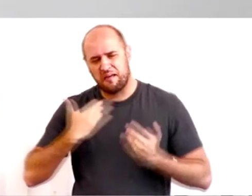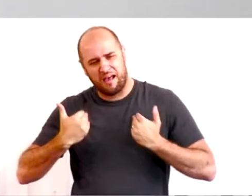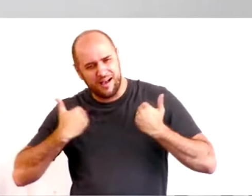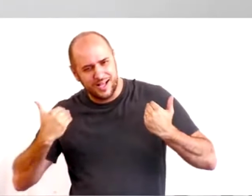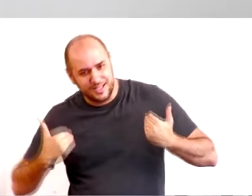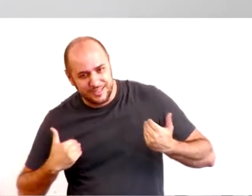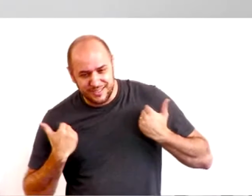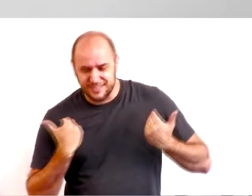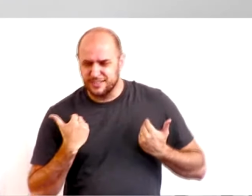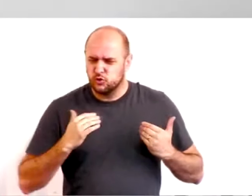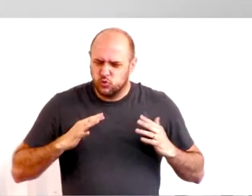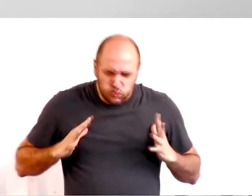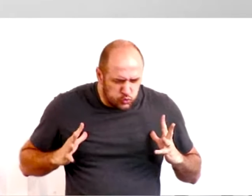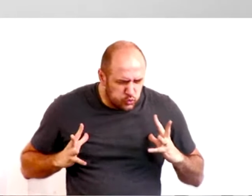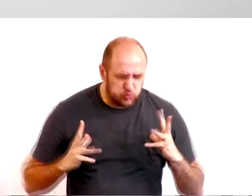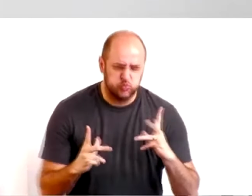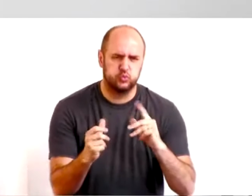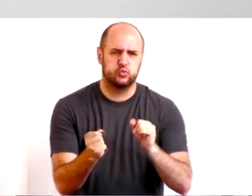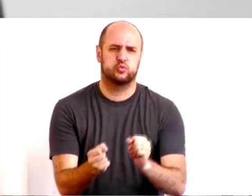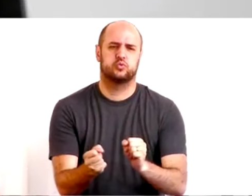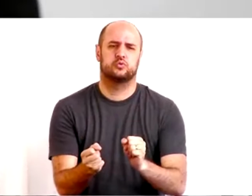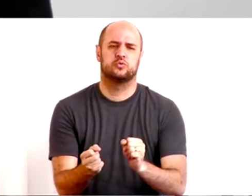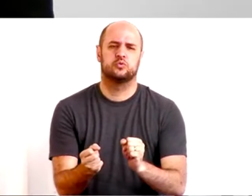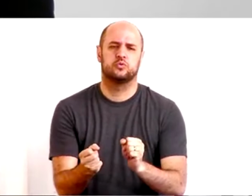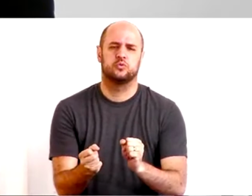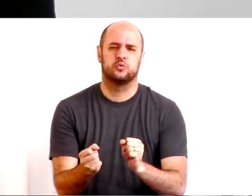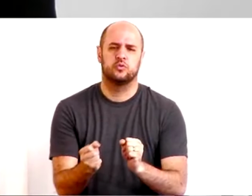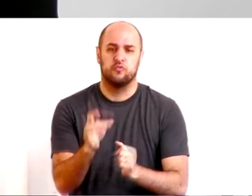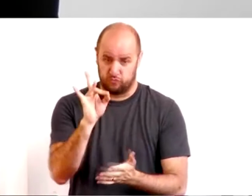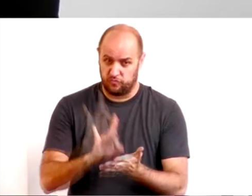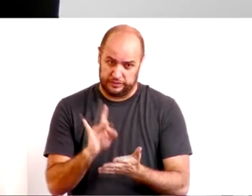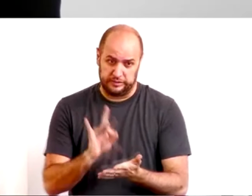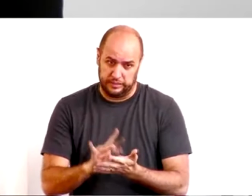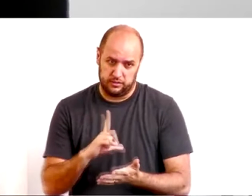de satisfação real, genuína,